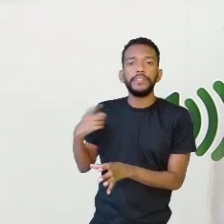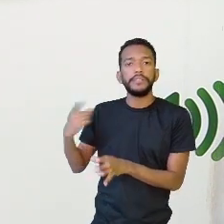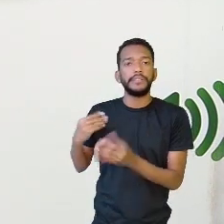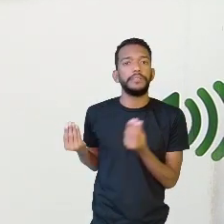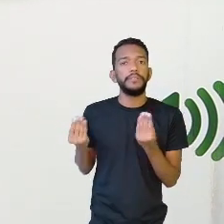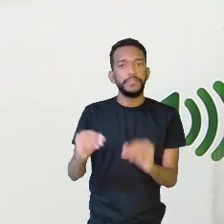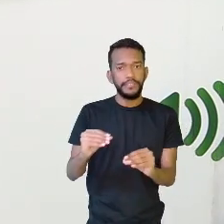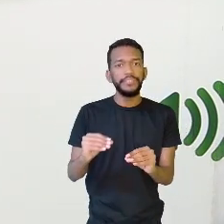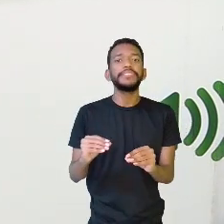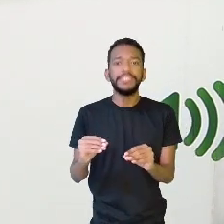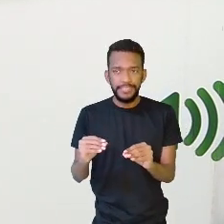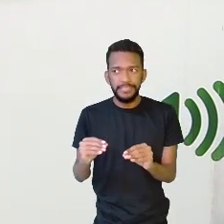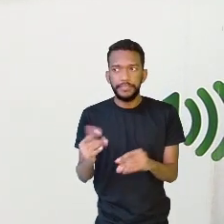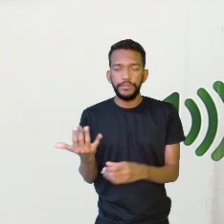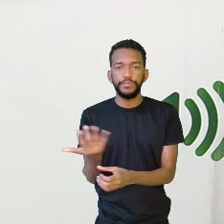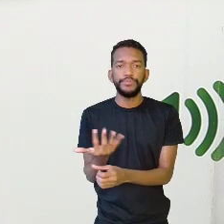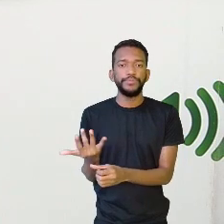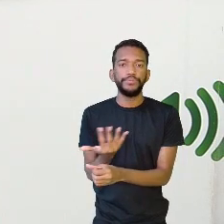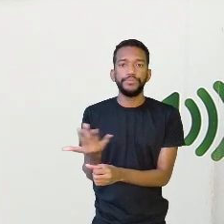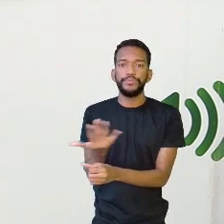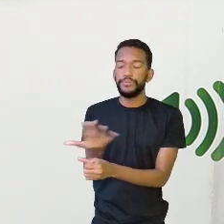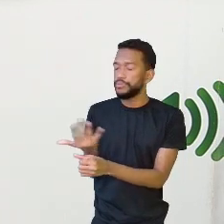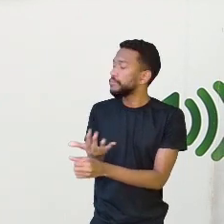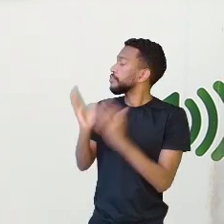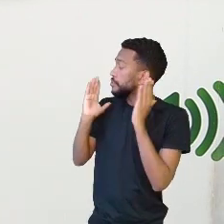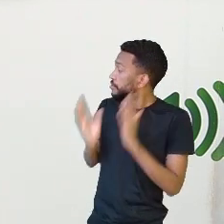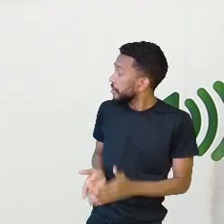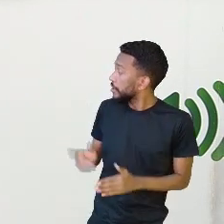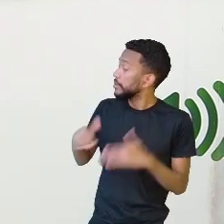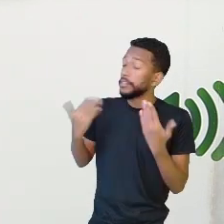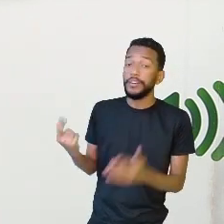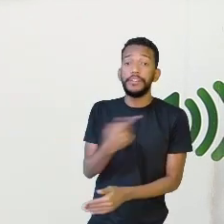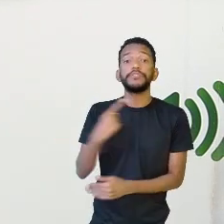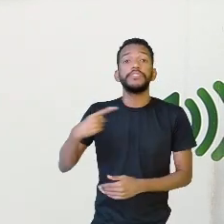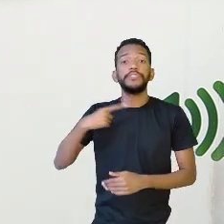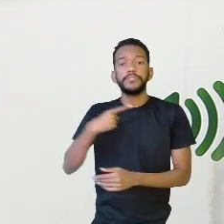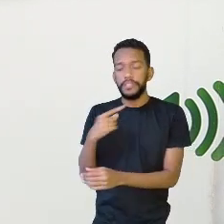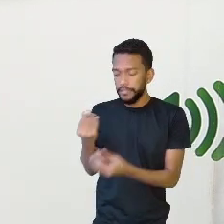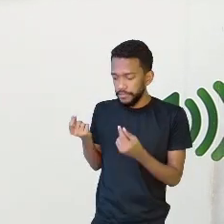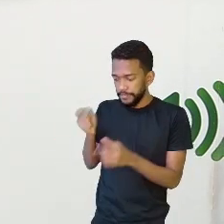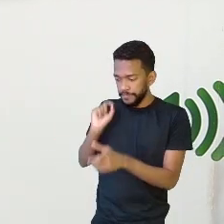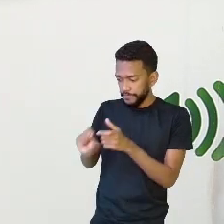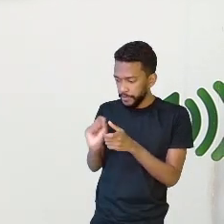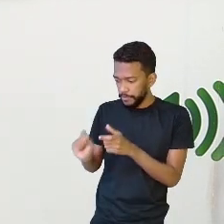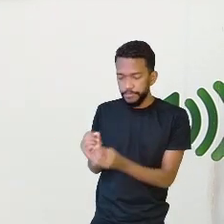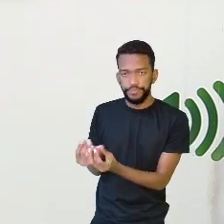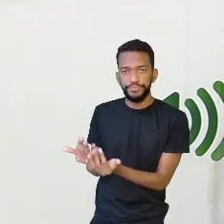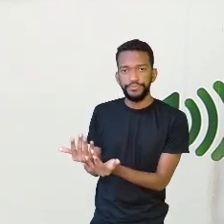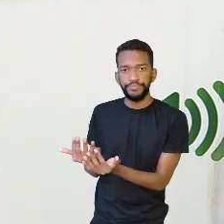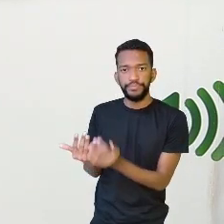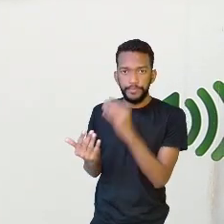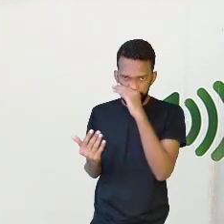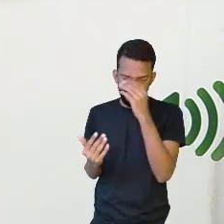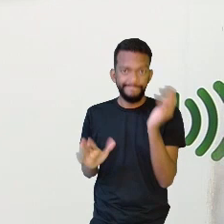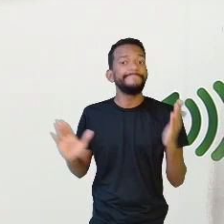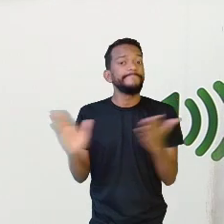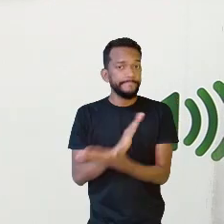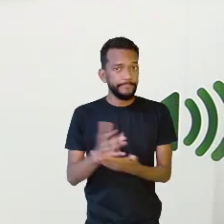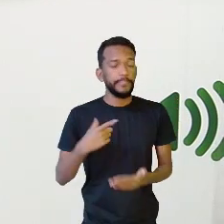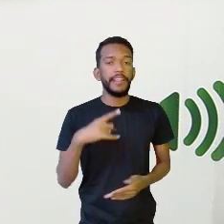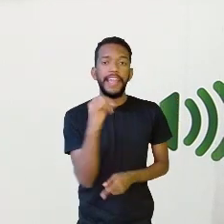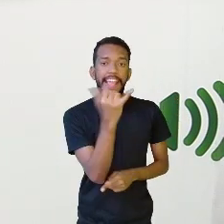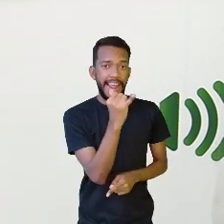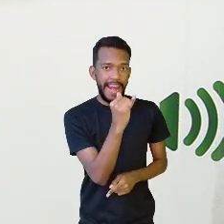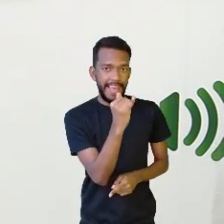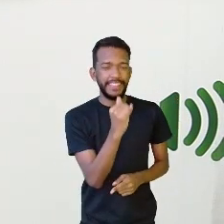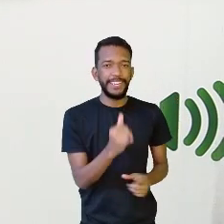ali para fora. E ali nós colocamos a fonte de energia. Alguns fogões são elétricos. Então a